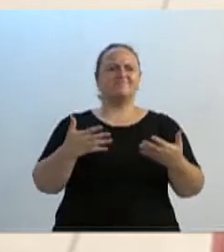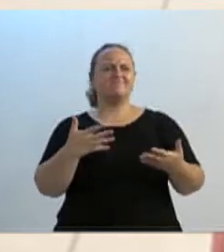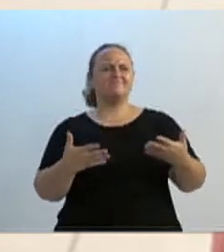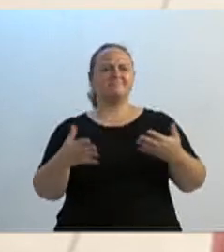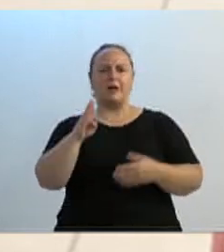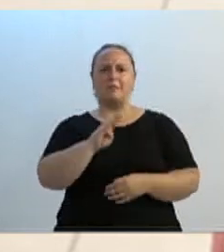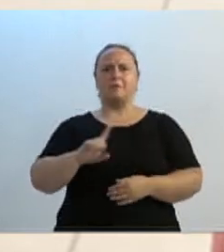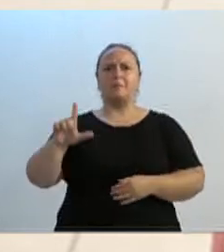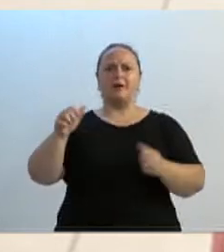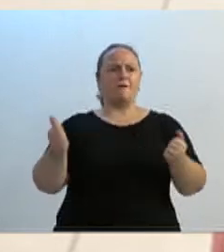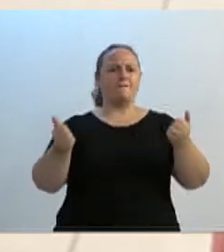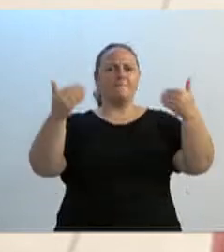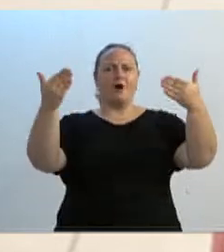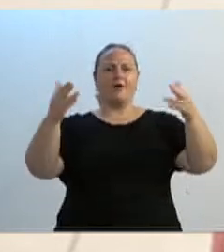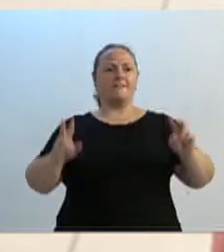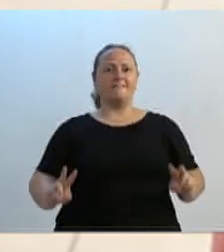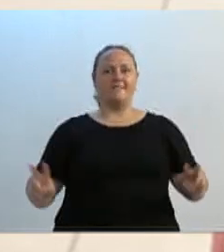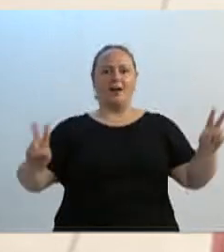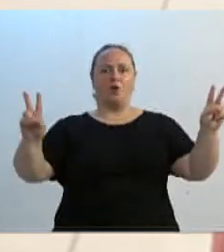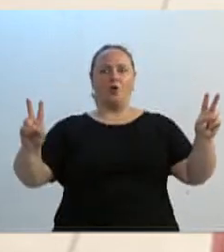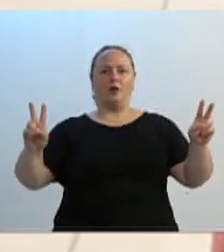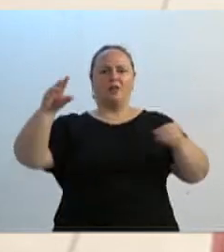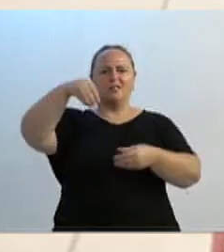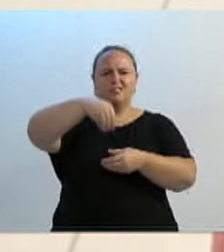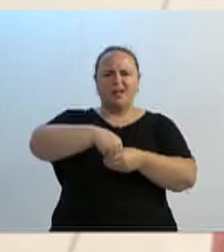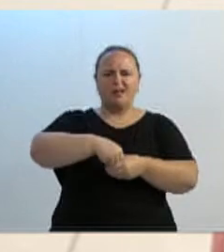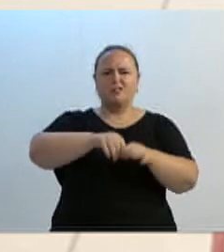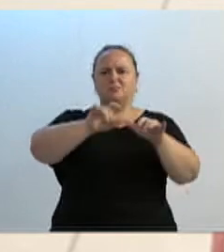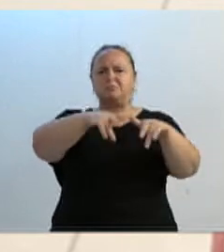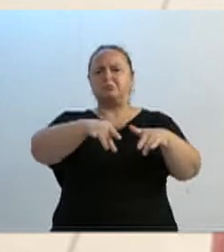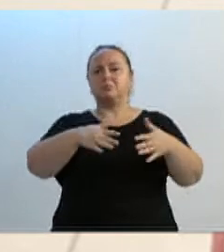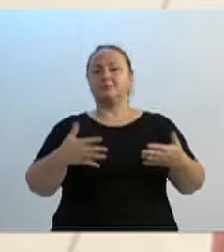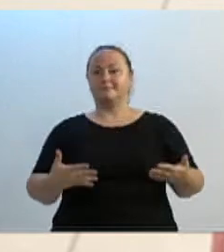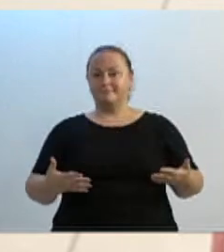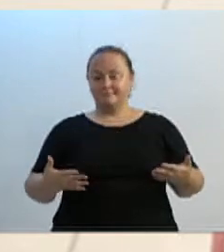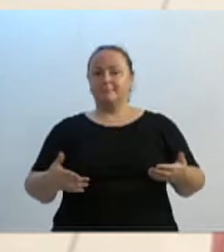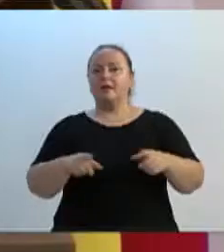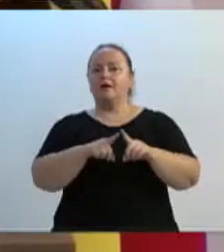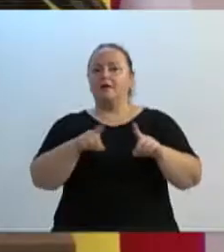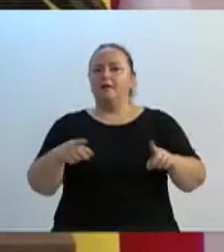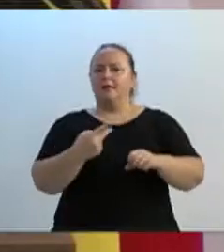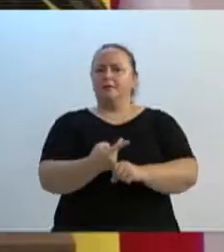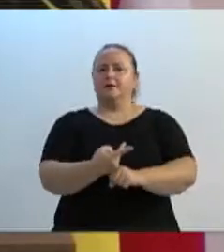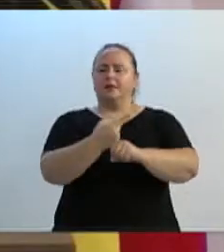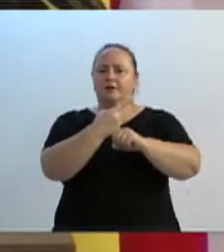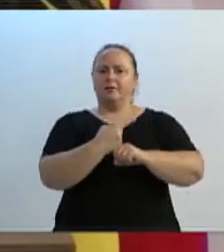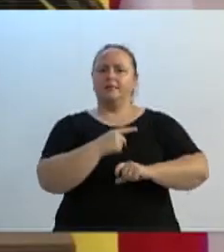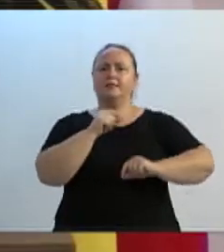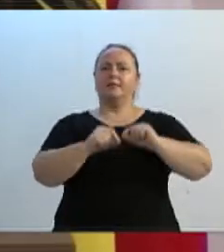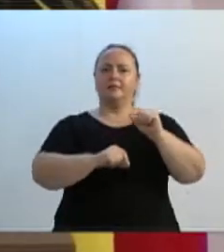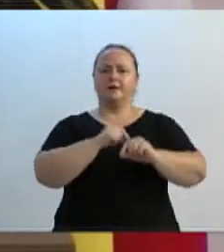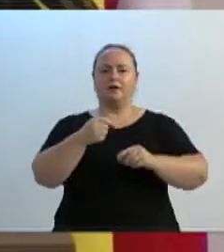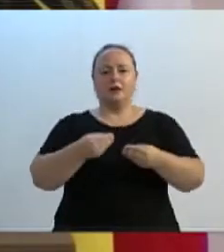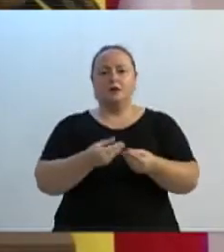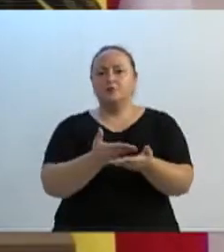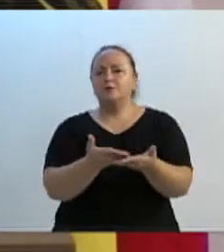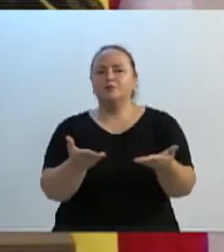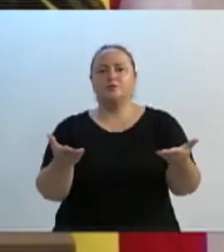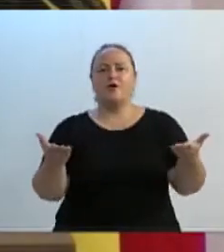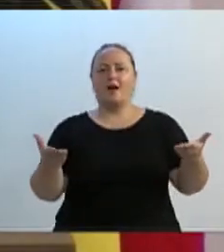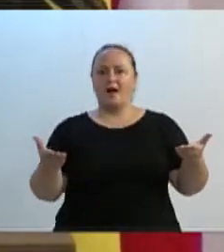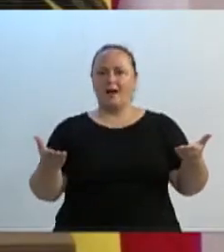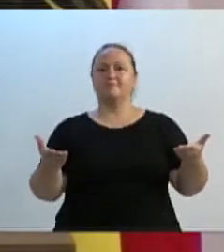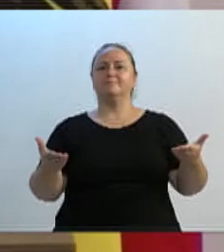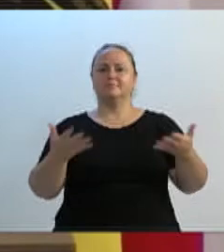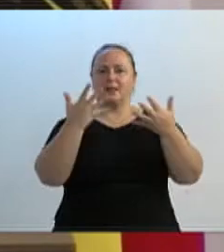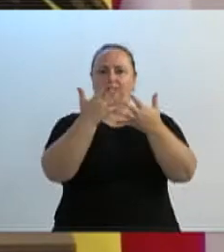repercussão fora e a gente não valoriza. E eles me procuraram querendo doar isso para o serviço público, doar para o que está acontecendo na